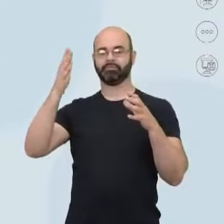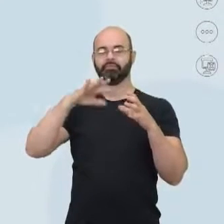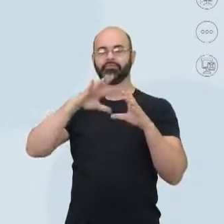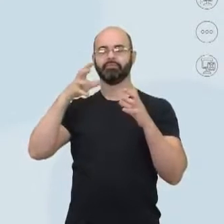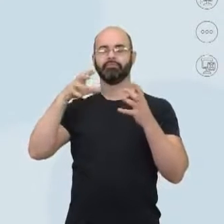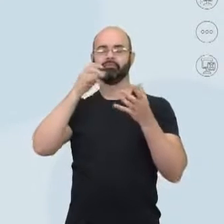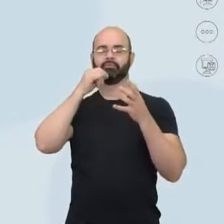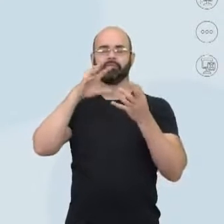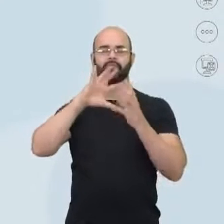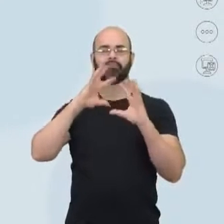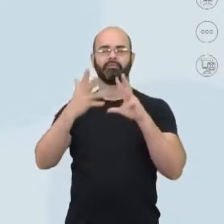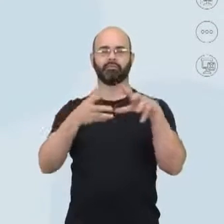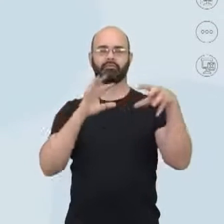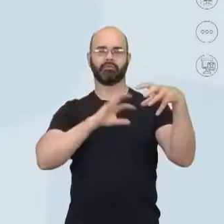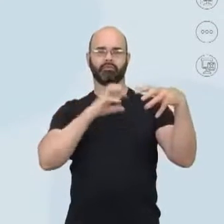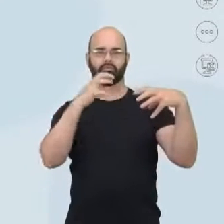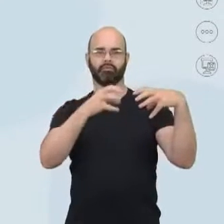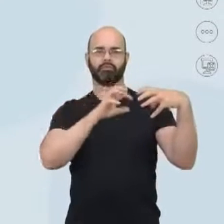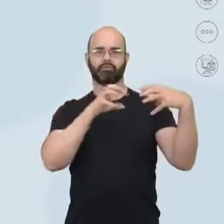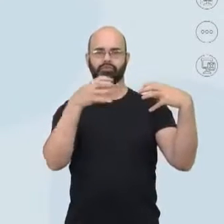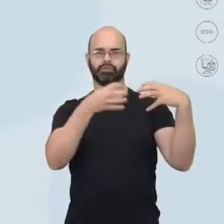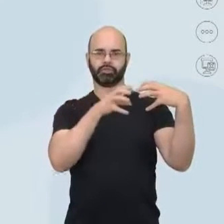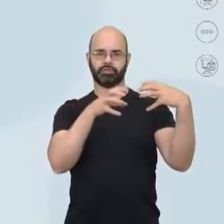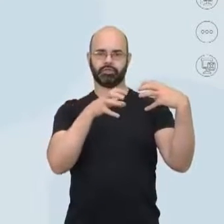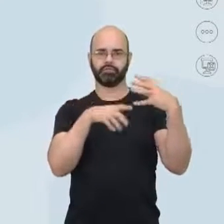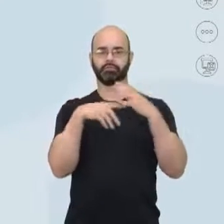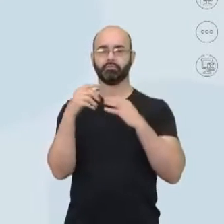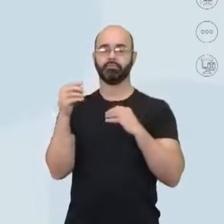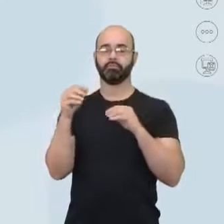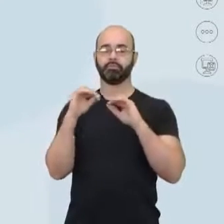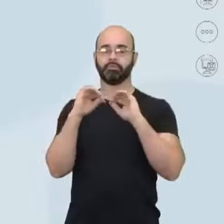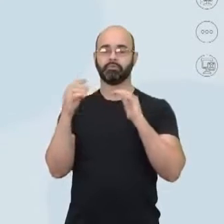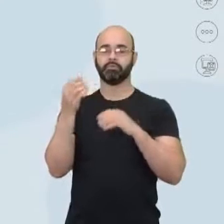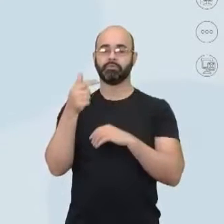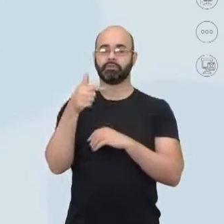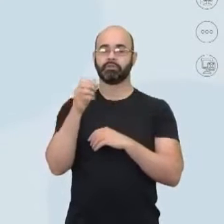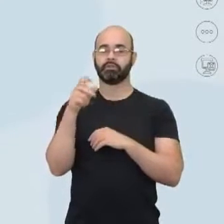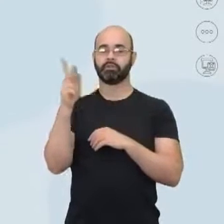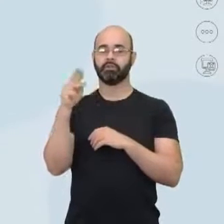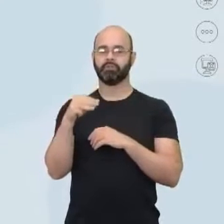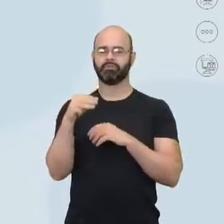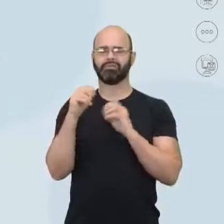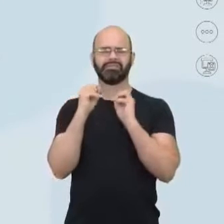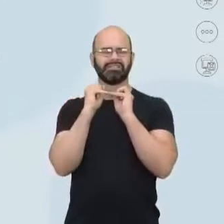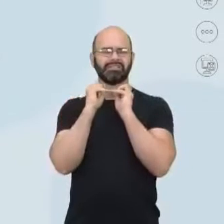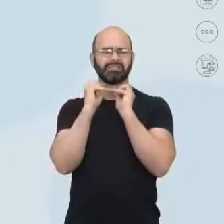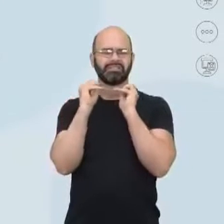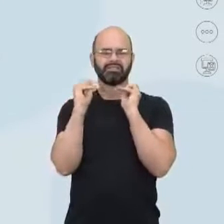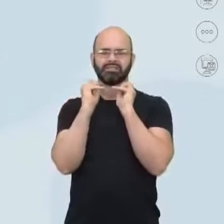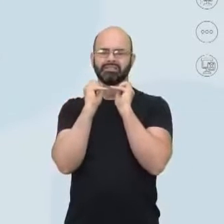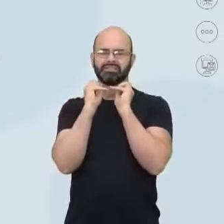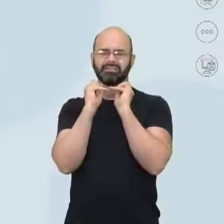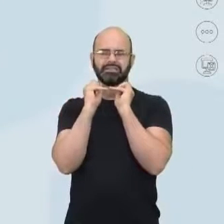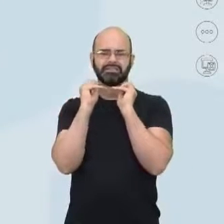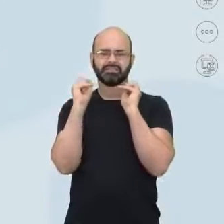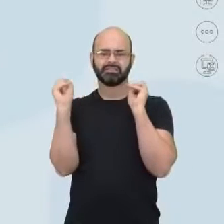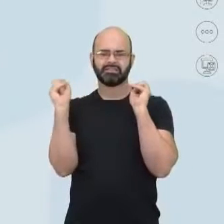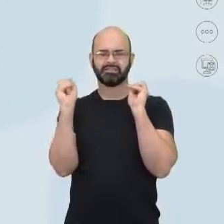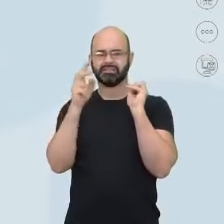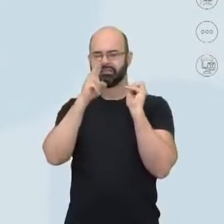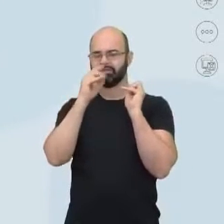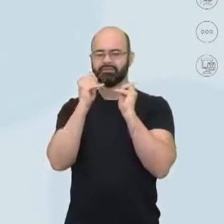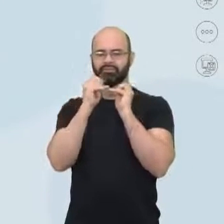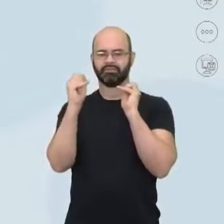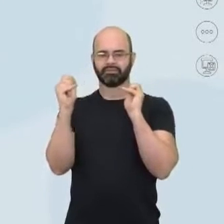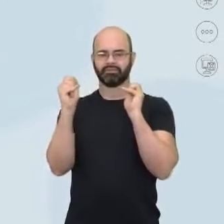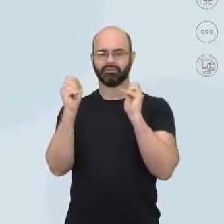continentes, podendo chegar a 70 quilômetros, tá? Então é uma crosta extremamente fina em relação às outras